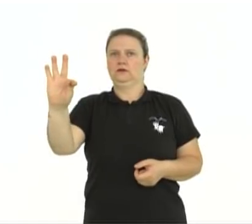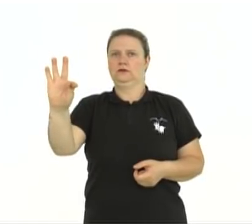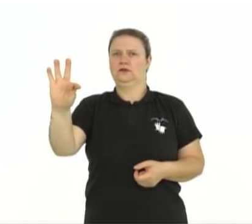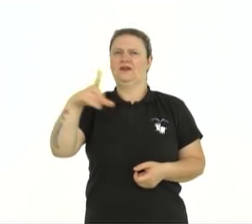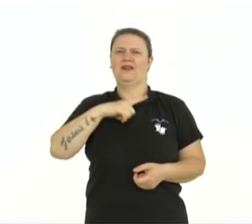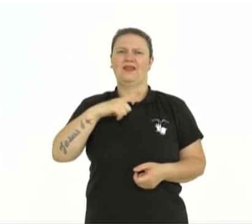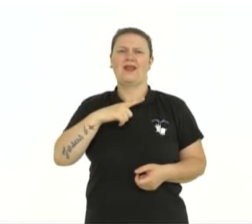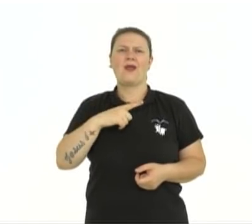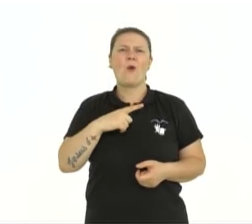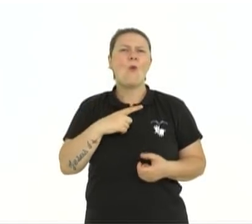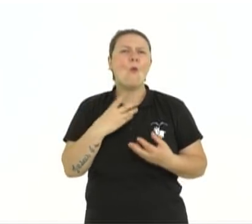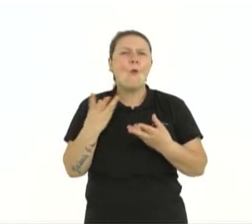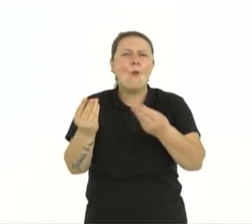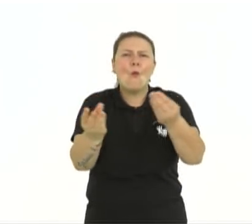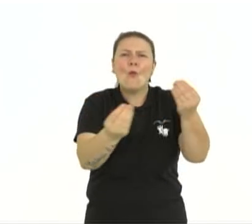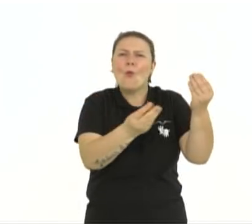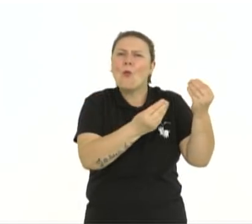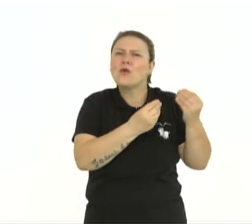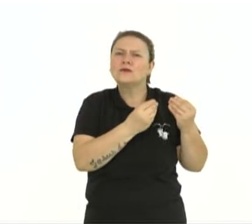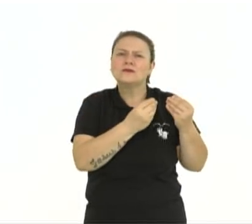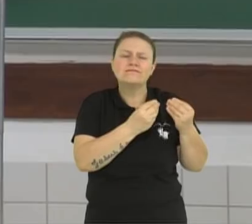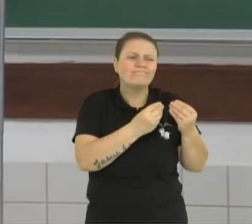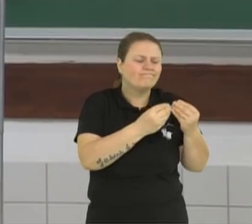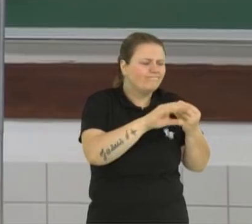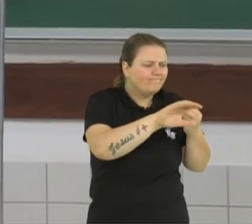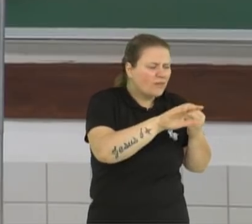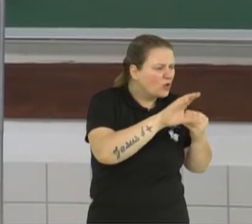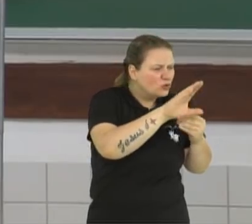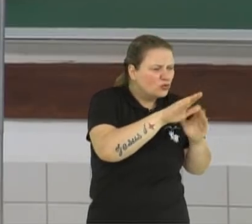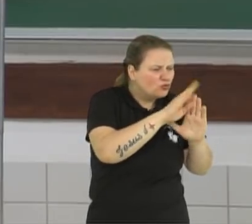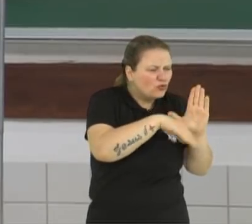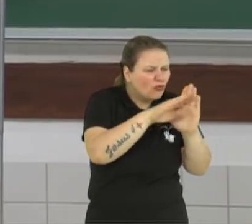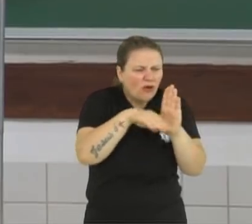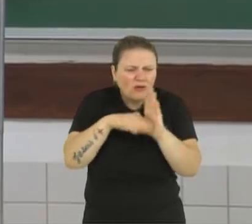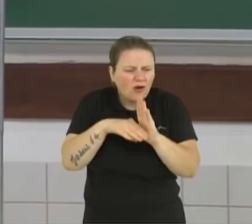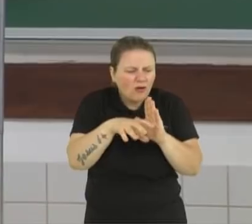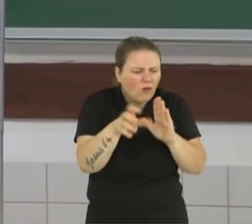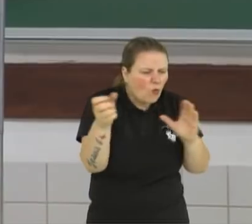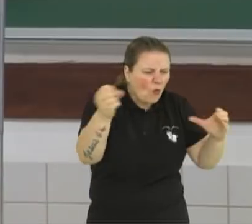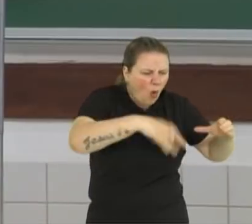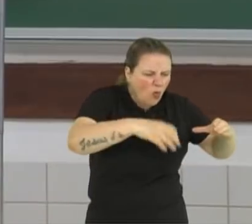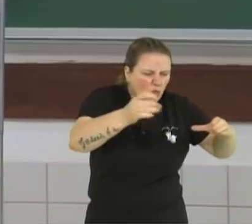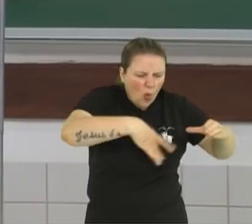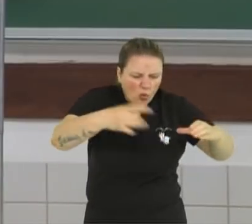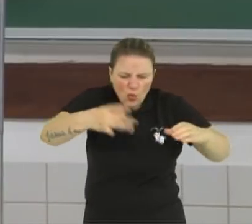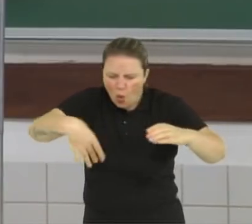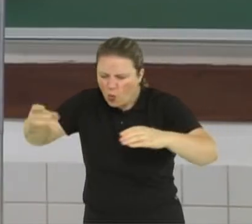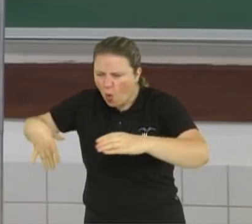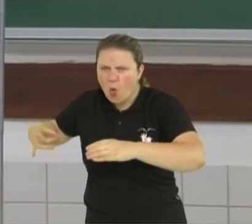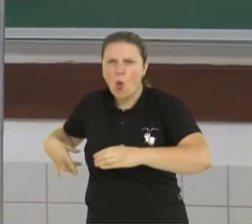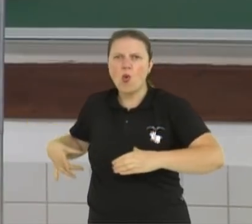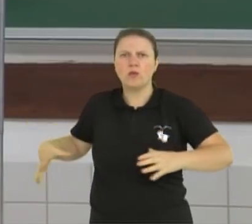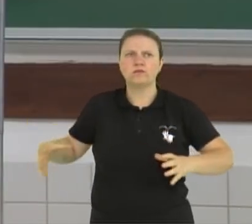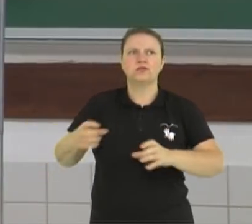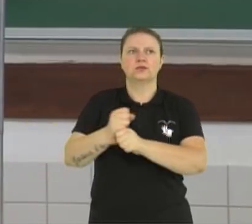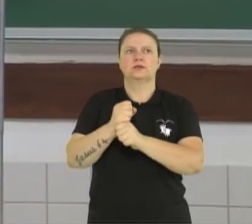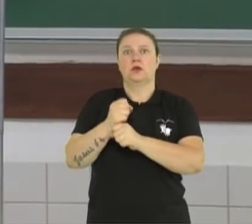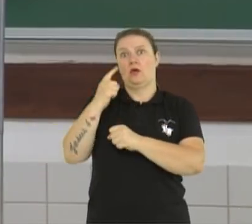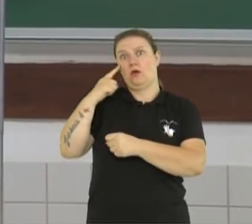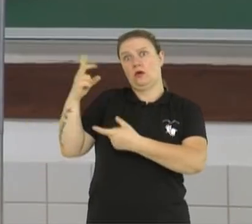uma organização que faz essa retirada todo ano, mas mesmo assim eles não dão conta. É muita coisa. Aqui vocês podem ver que tem